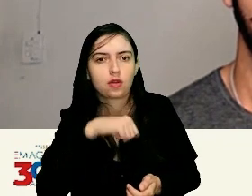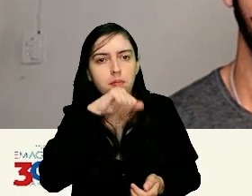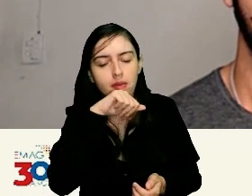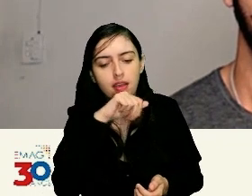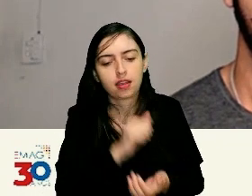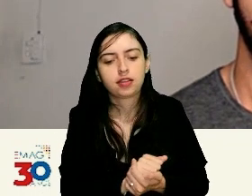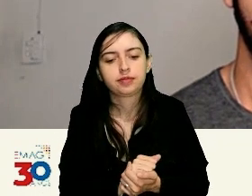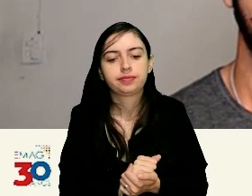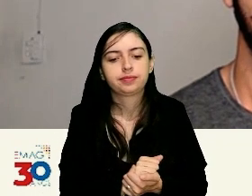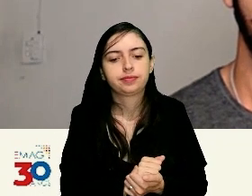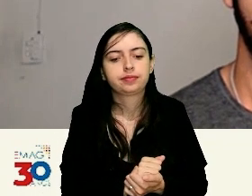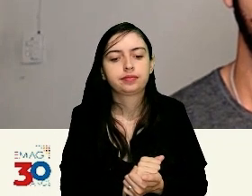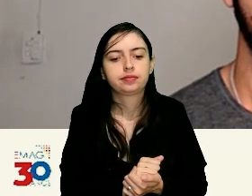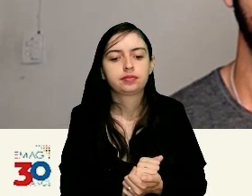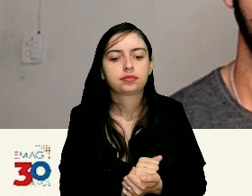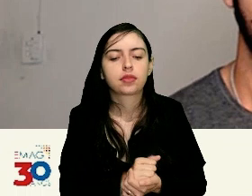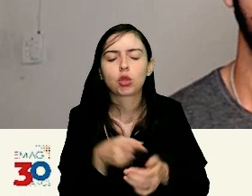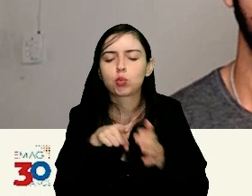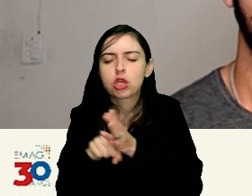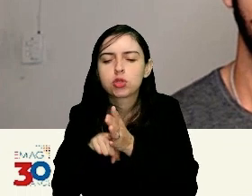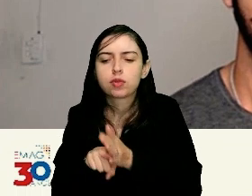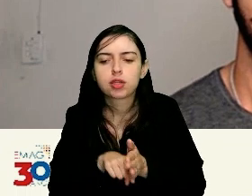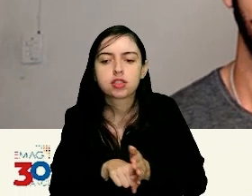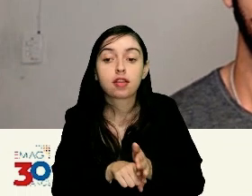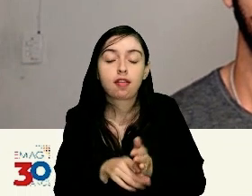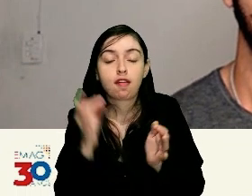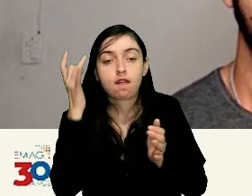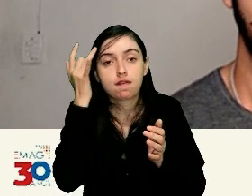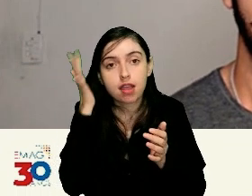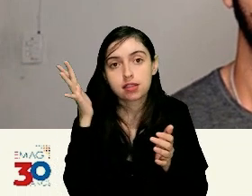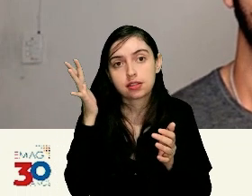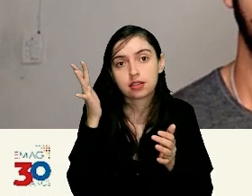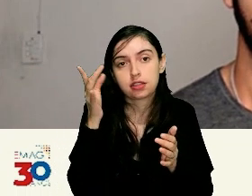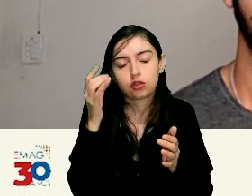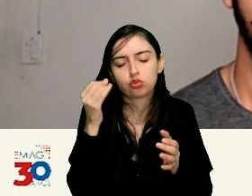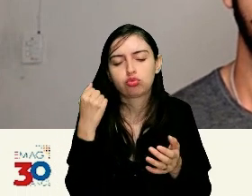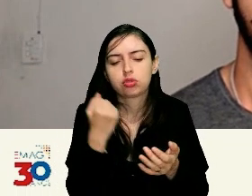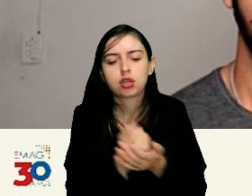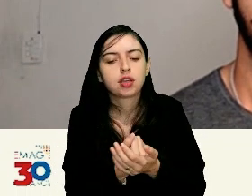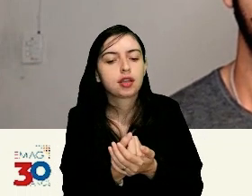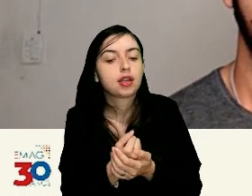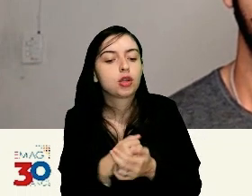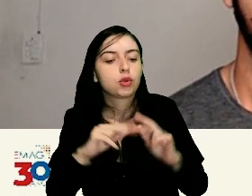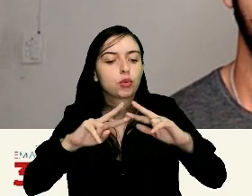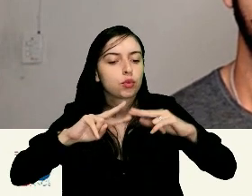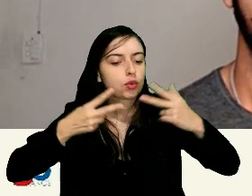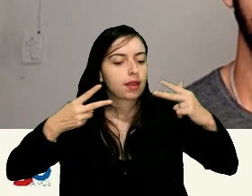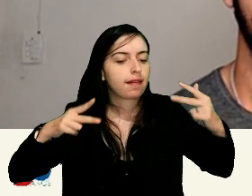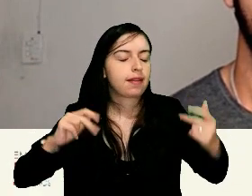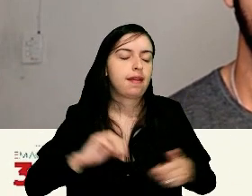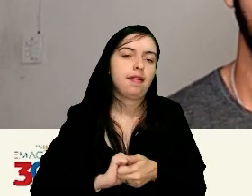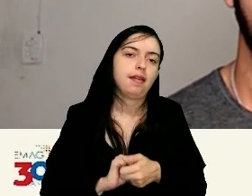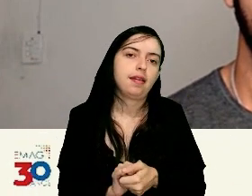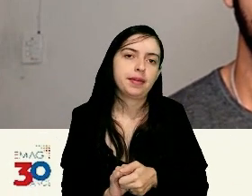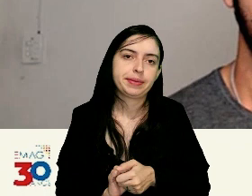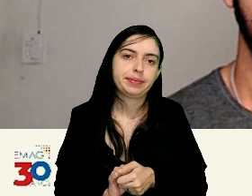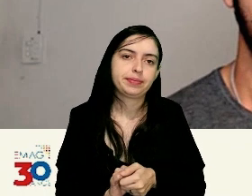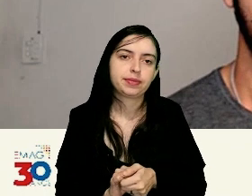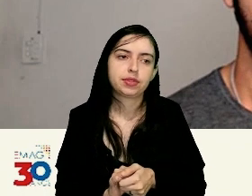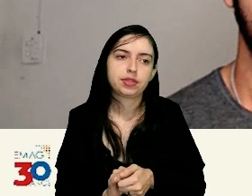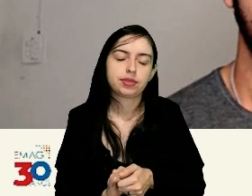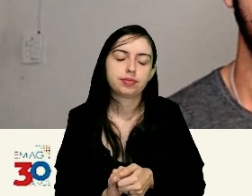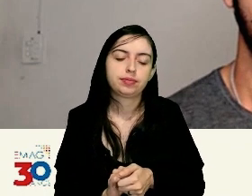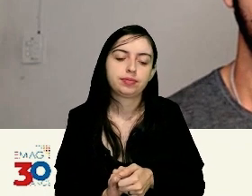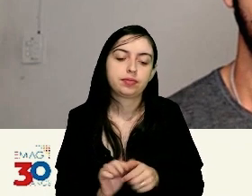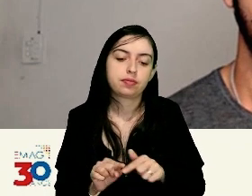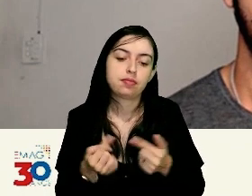de paternidade, né, com a facilidade dos exames, né, científicos aí de aferir a paternidade, mas ainda